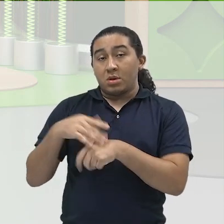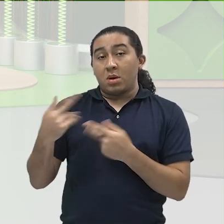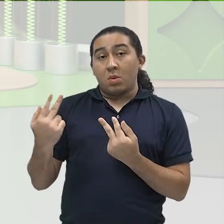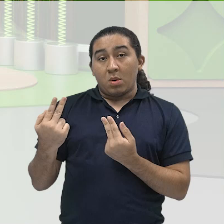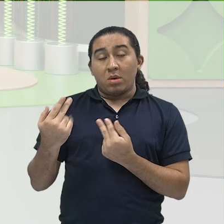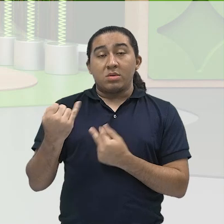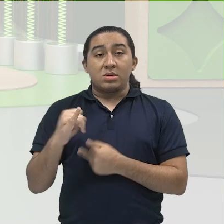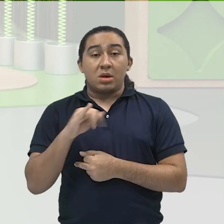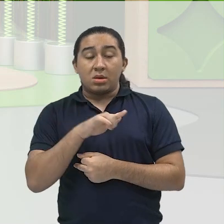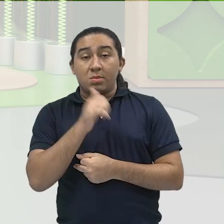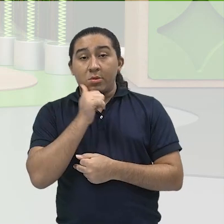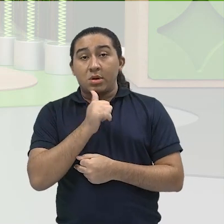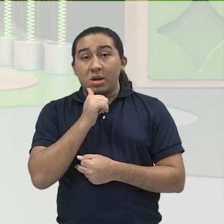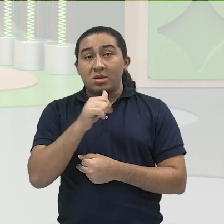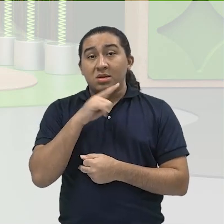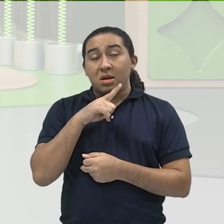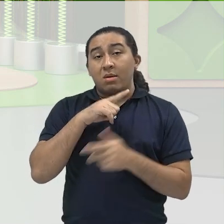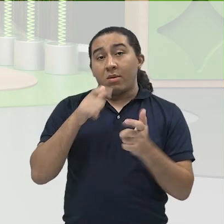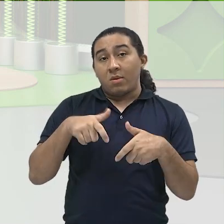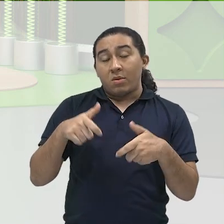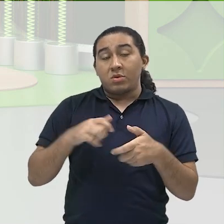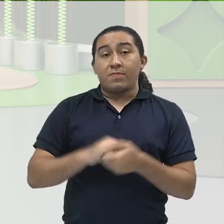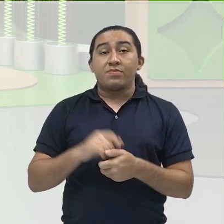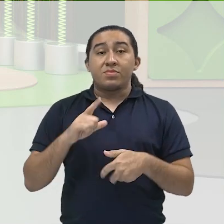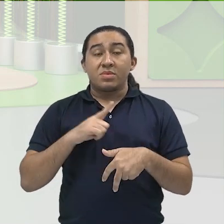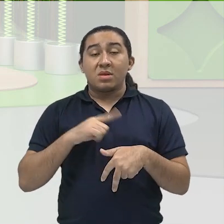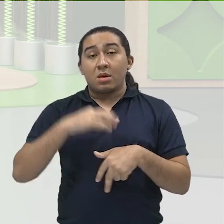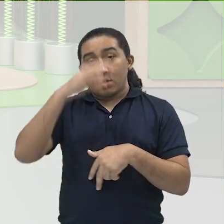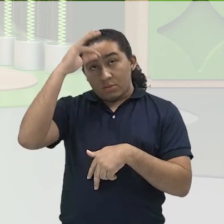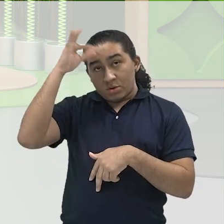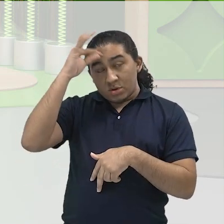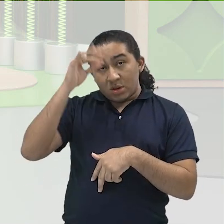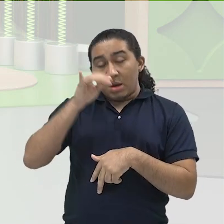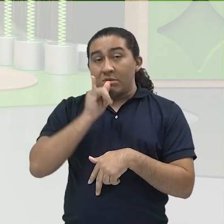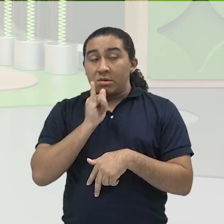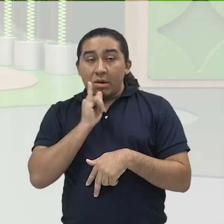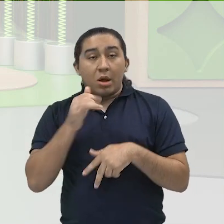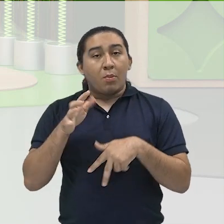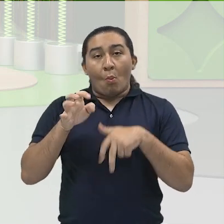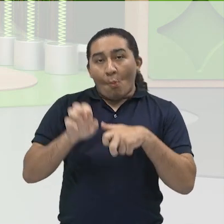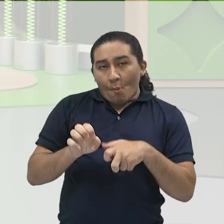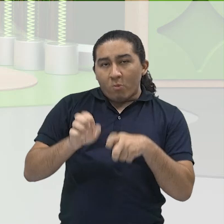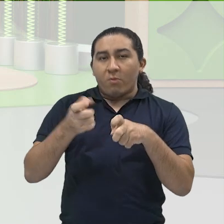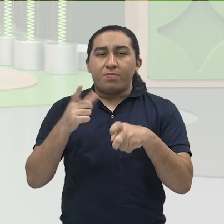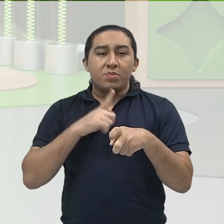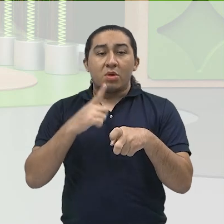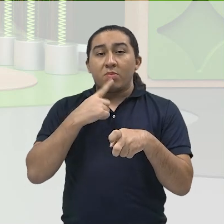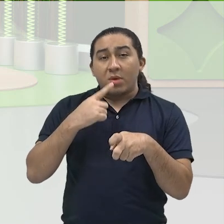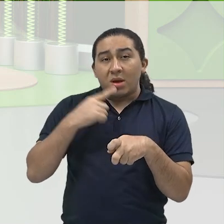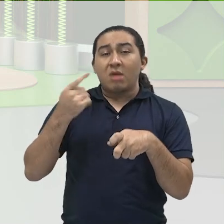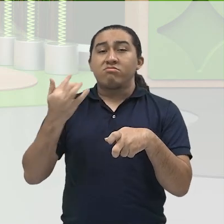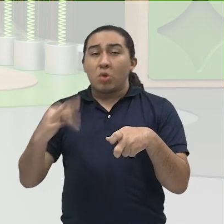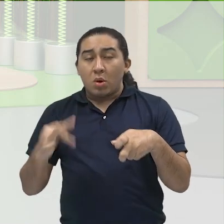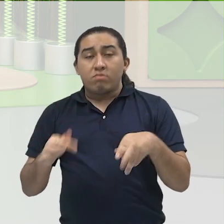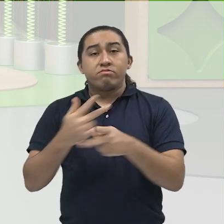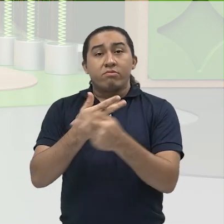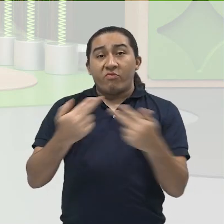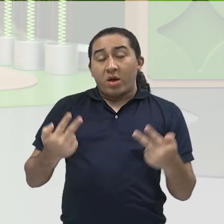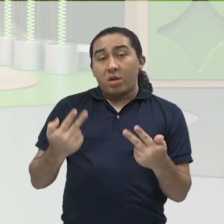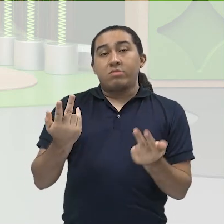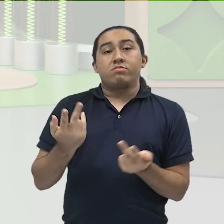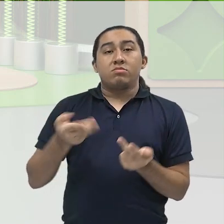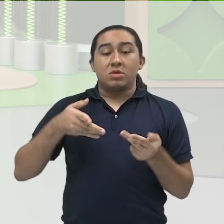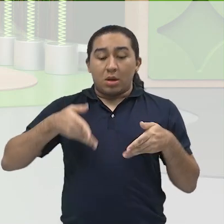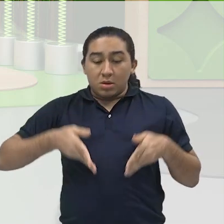mulher tiver com lesões ali na região da vagina e o bebê nascer ali, né? Tiver contato, ele também pode se